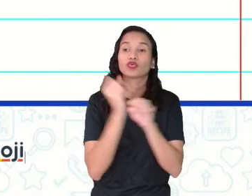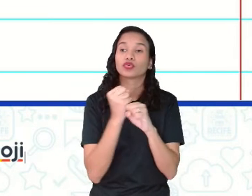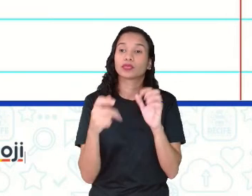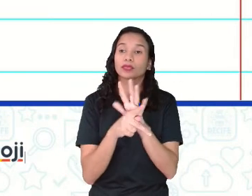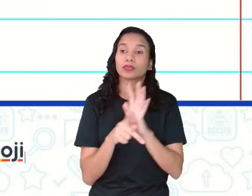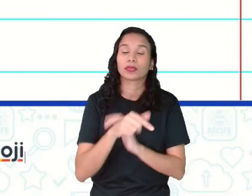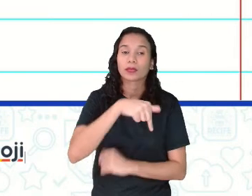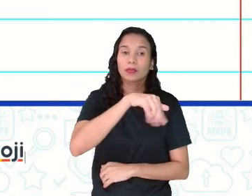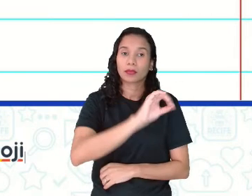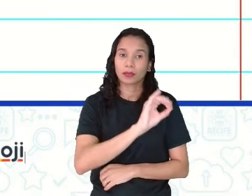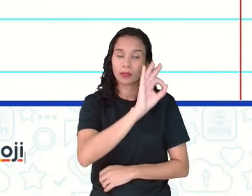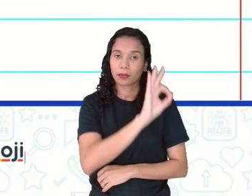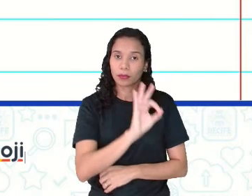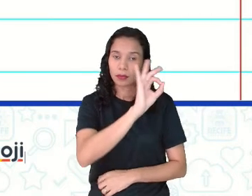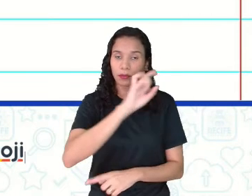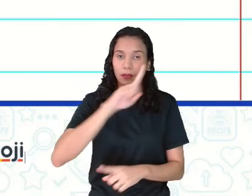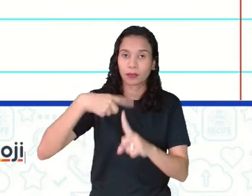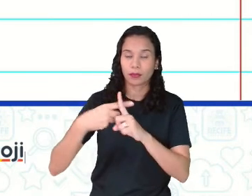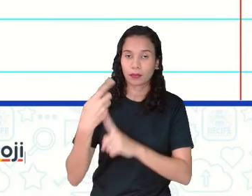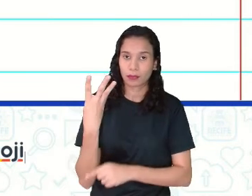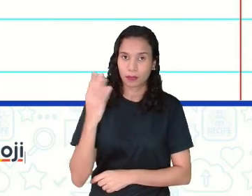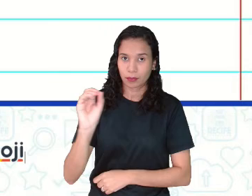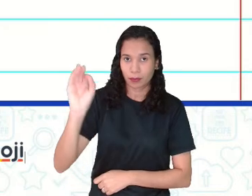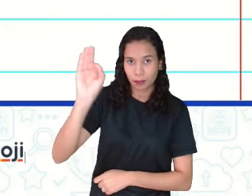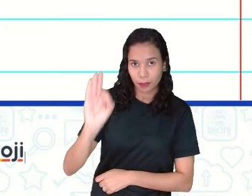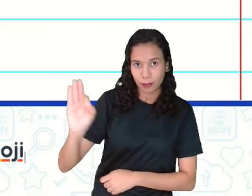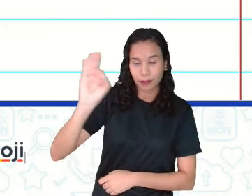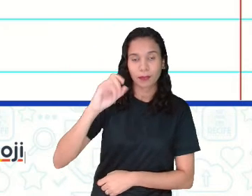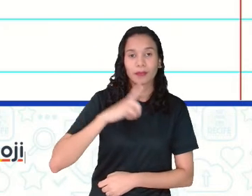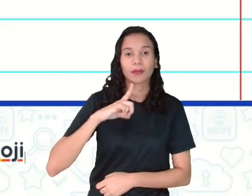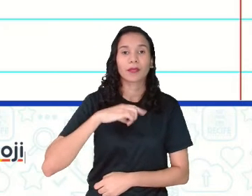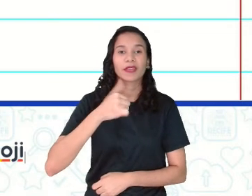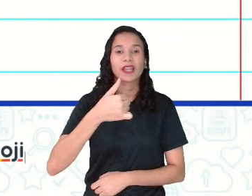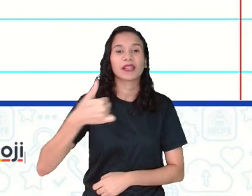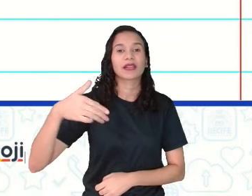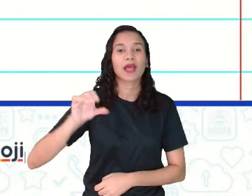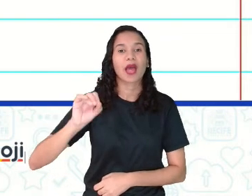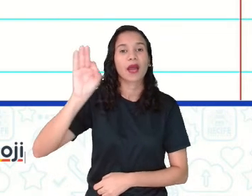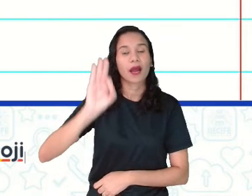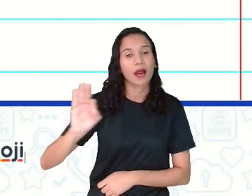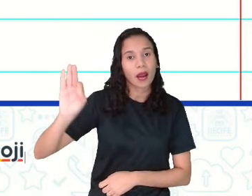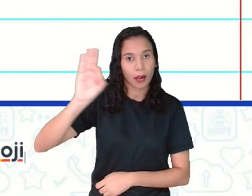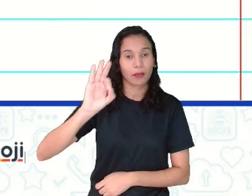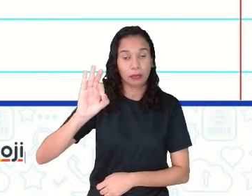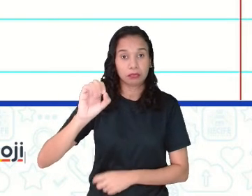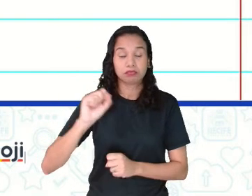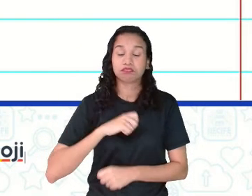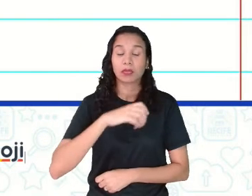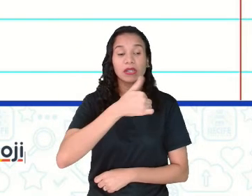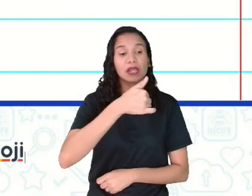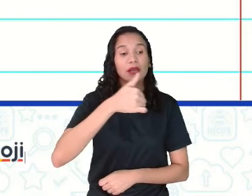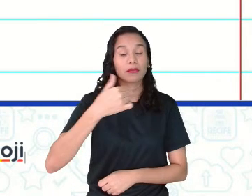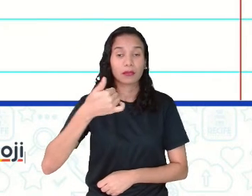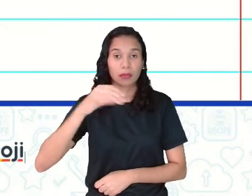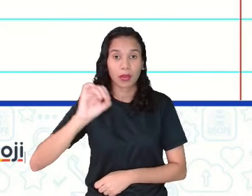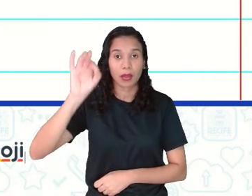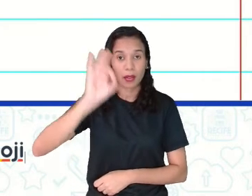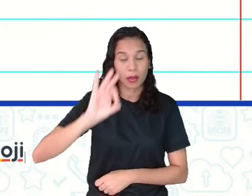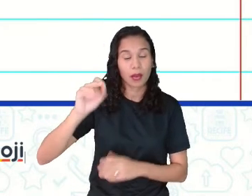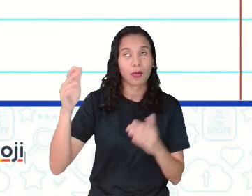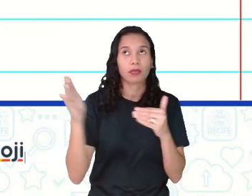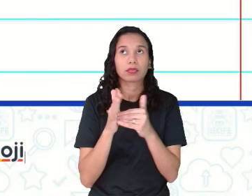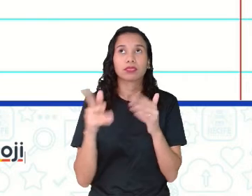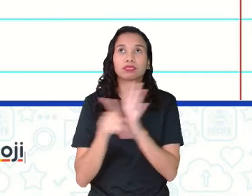2 ângulos. Eu tenho 70 mais 40 dá igual a 110 graus. 110